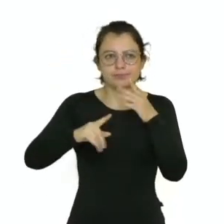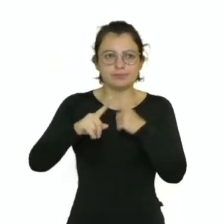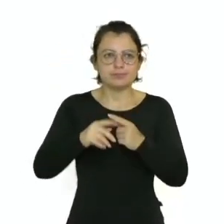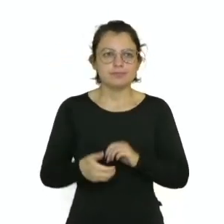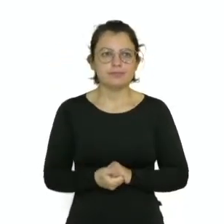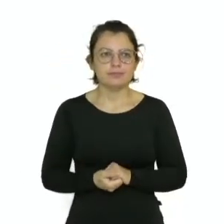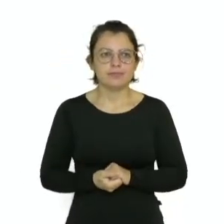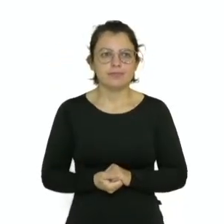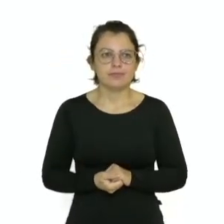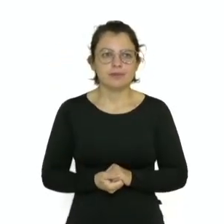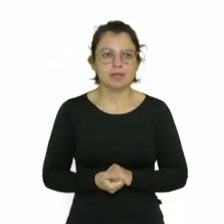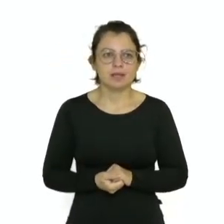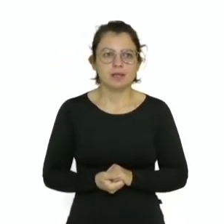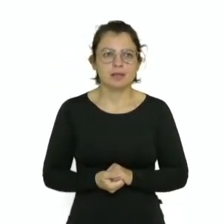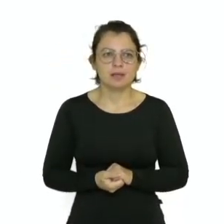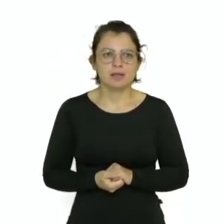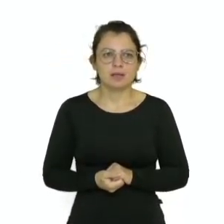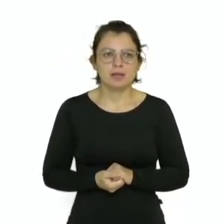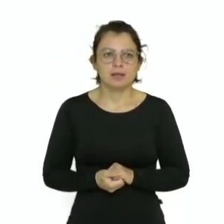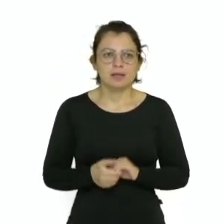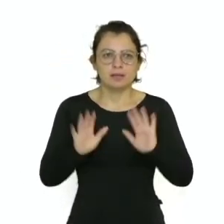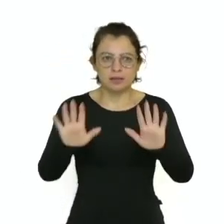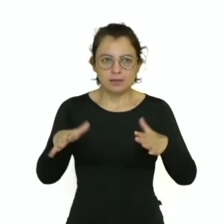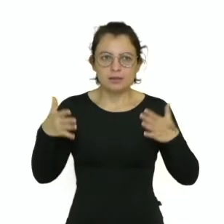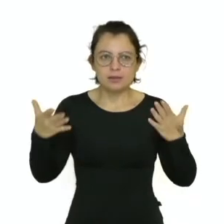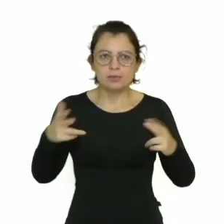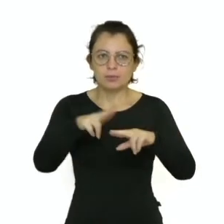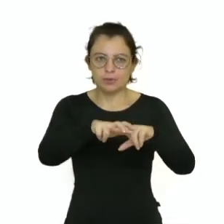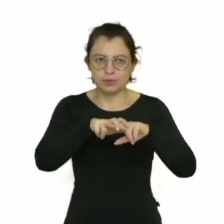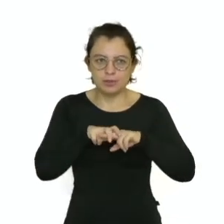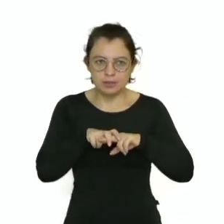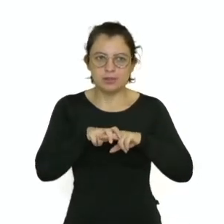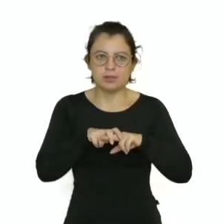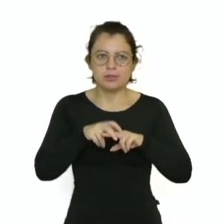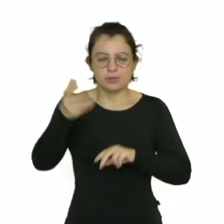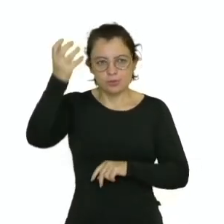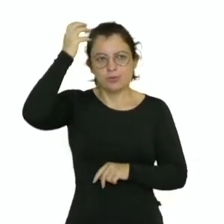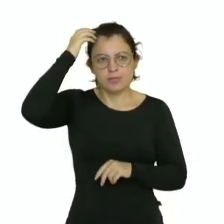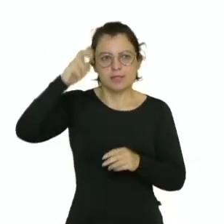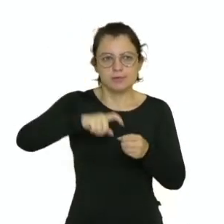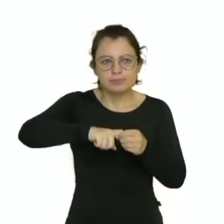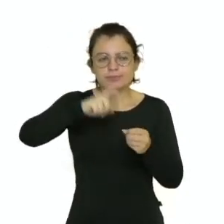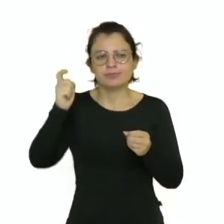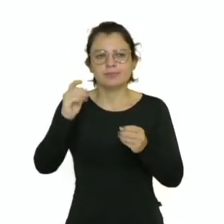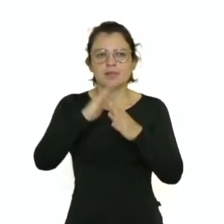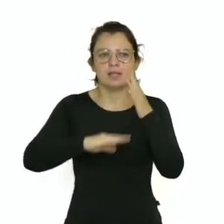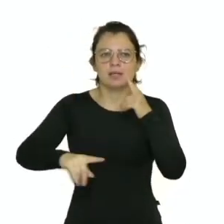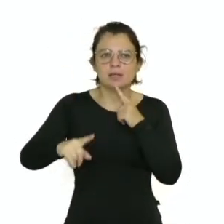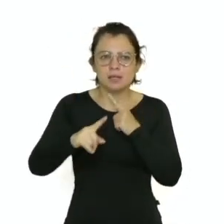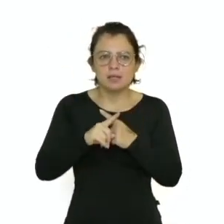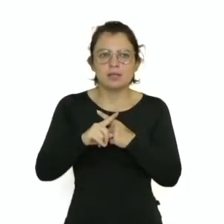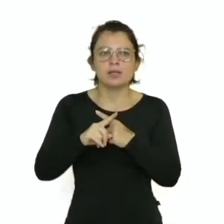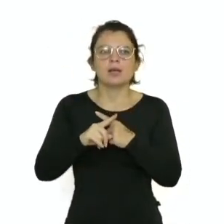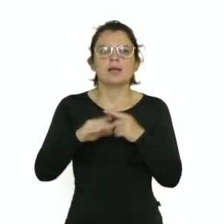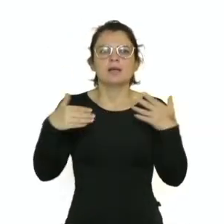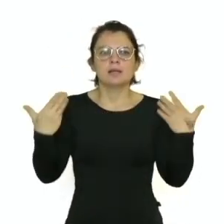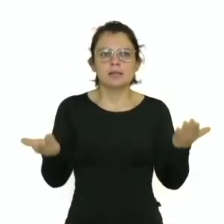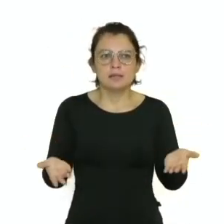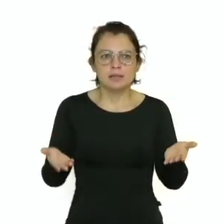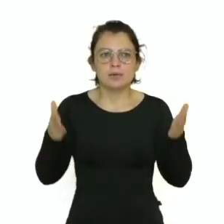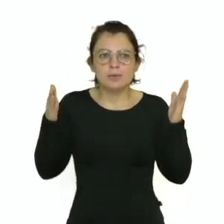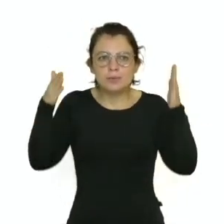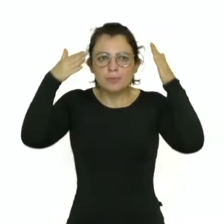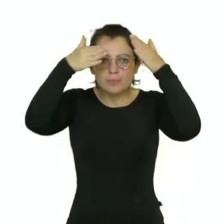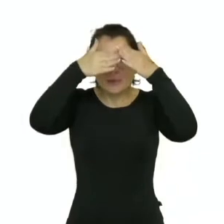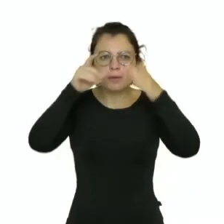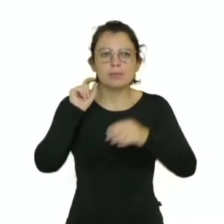VIII rompeu com a igreja em 1531. O parlamento inglês apoiou o rei, aprovando então o ato de supremacia,